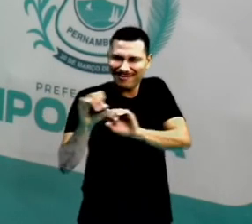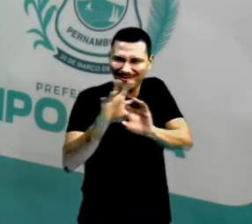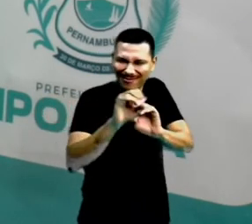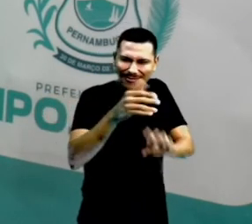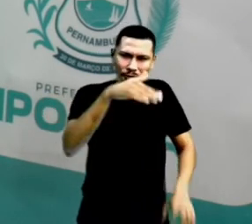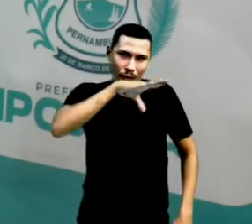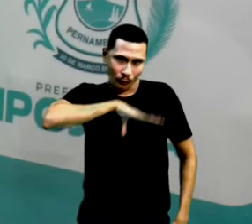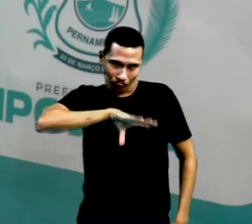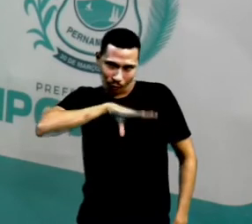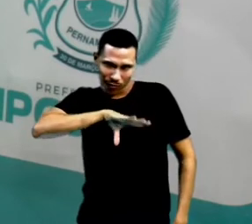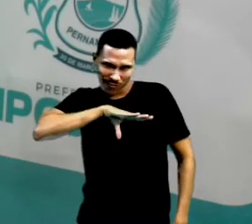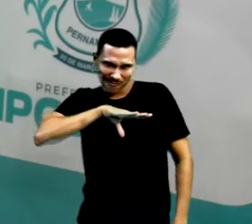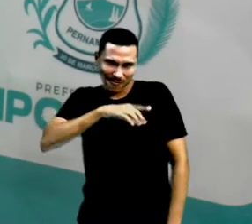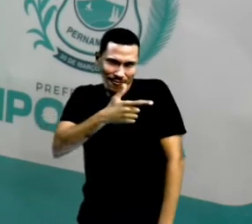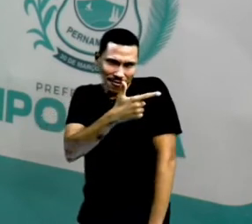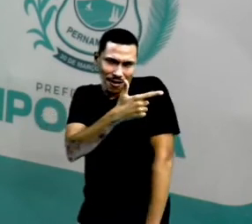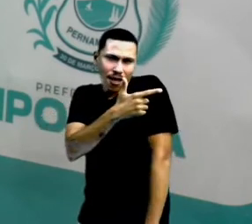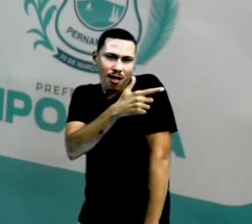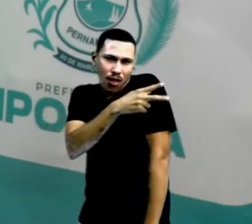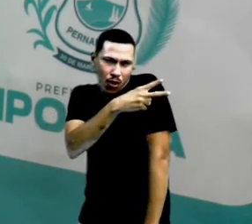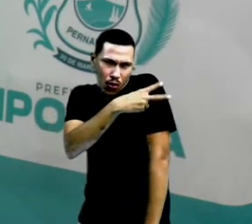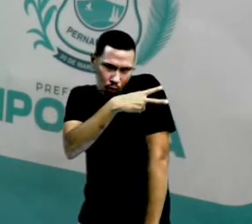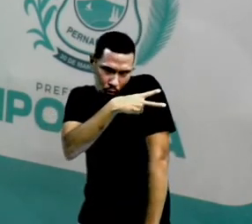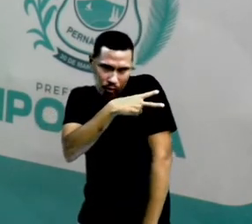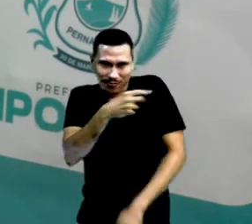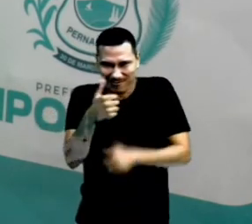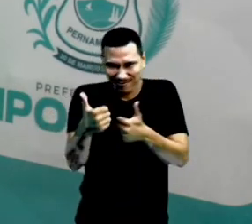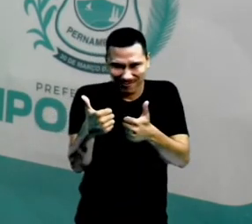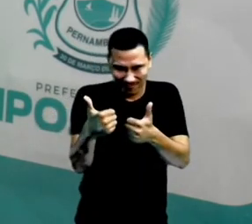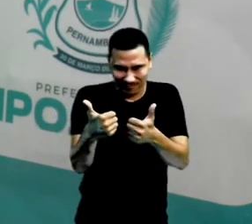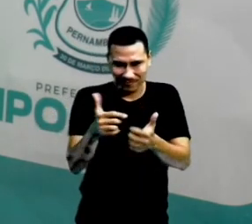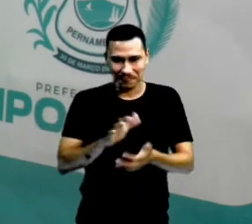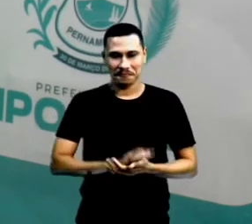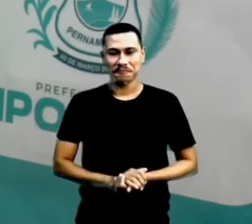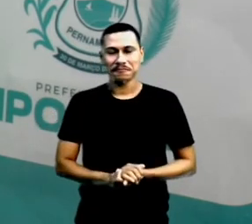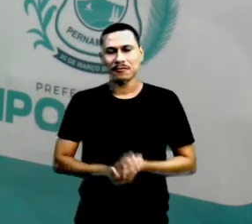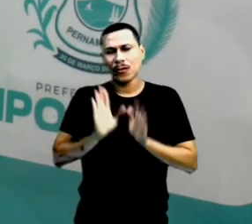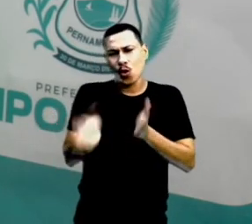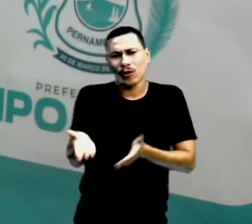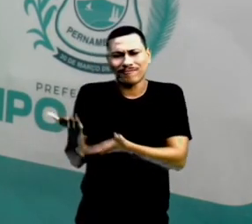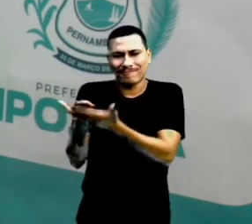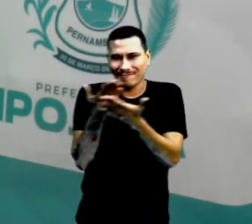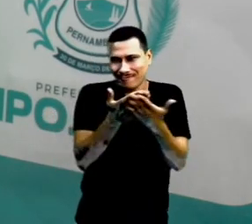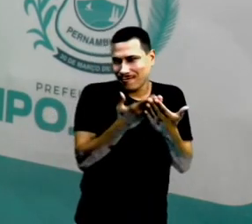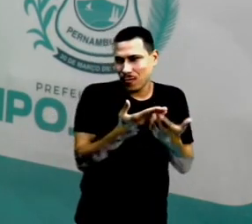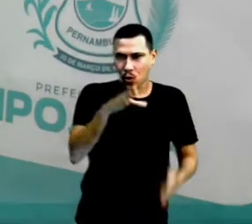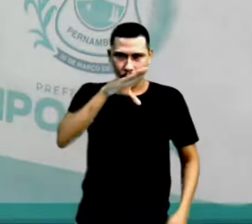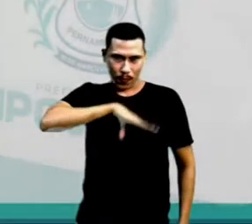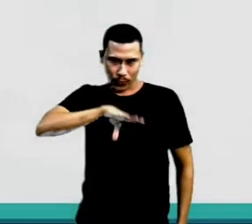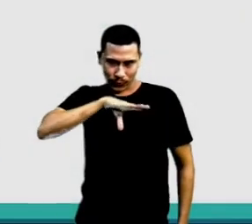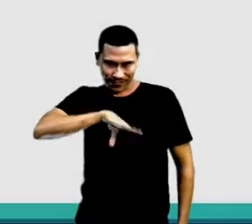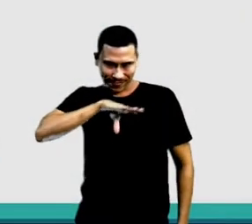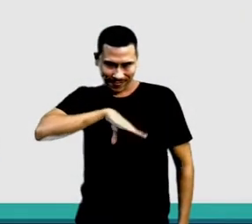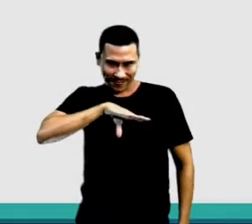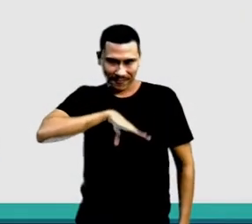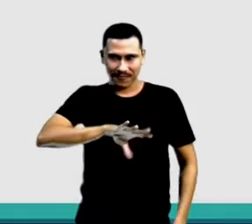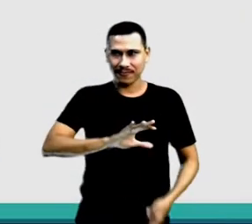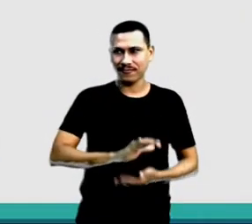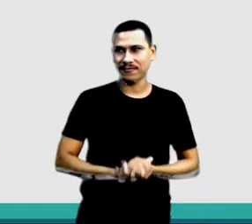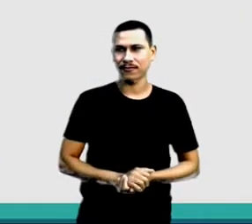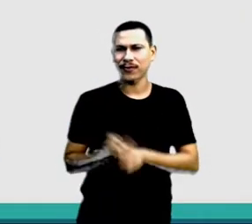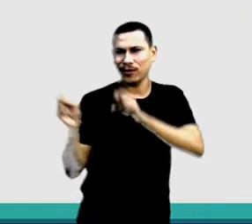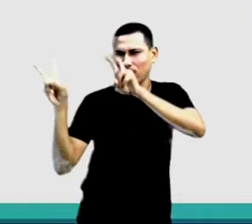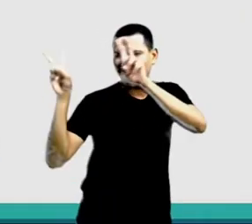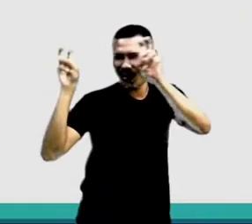do segundo ano. Hoje nós iremos ter a aula de língua portuguesa e o